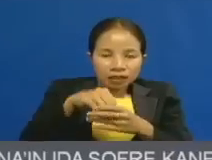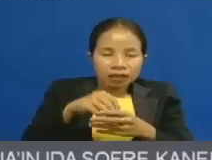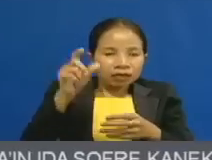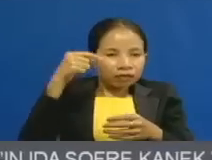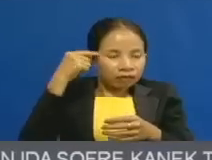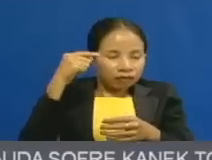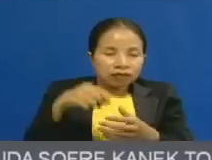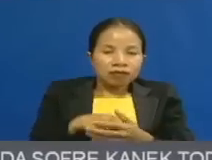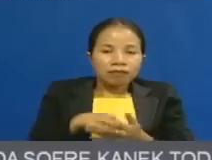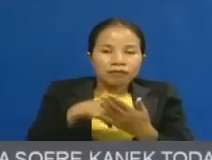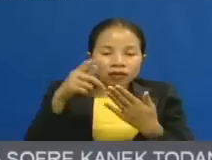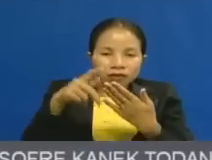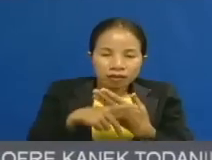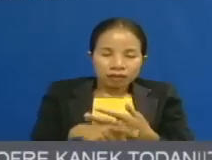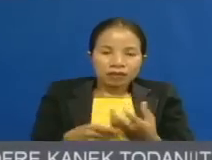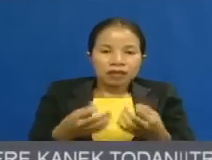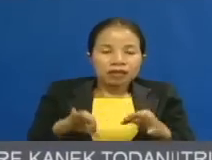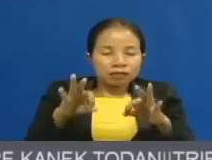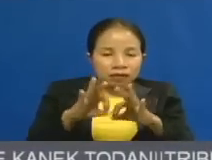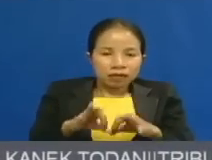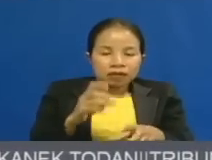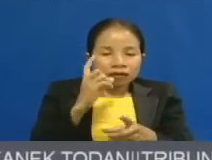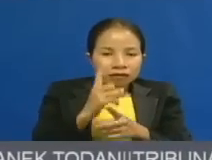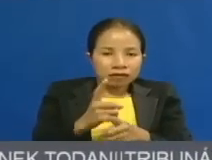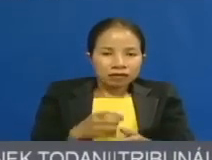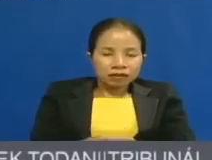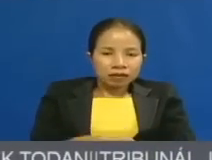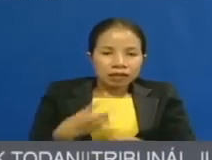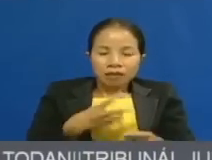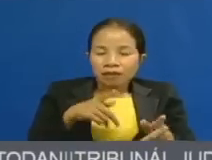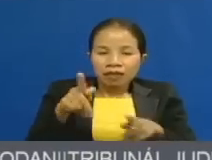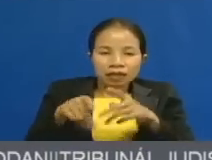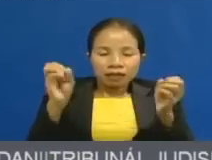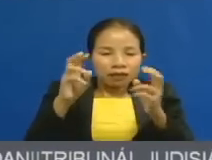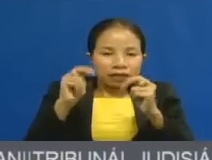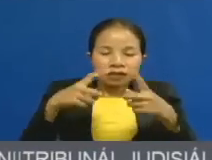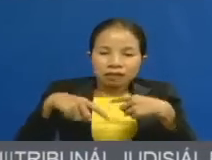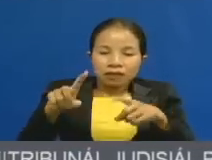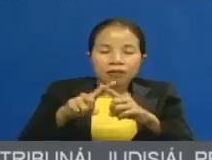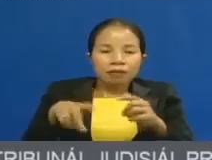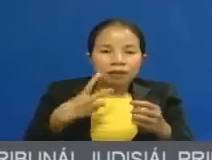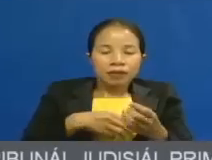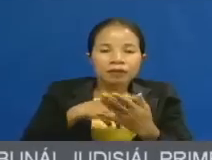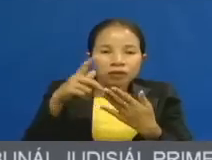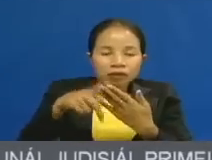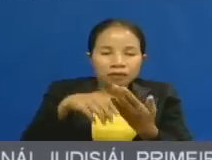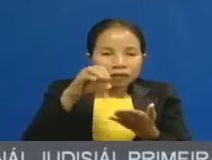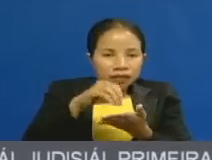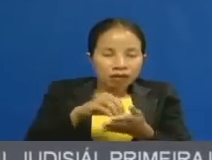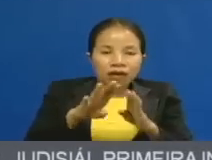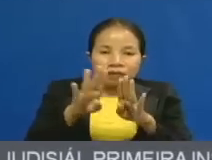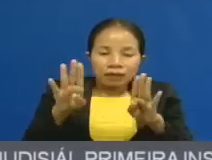programa. Né perseratan ide importante la himar. Amnia emala precisa ba, maybe amnia programa se debe amitao iha, ami lansa